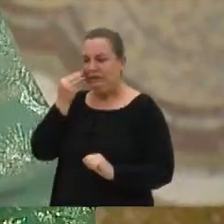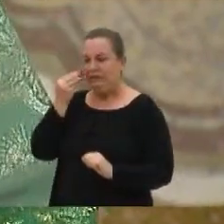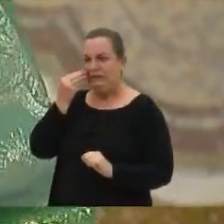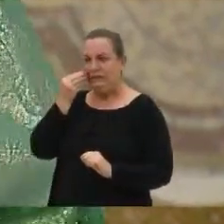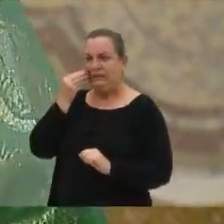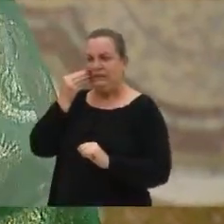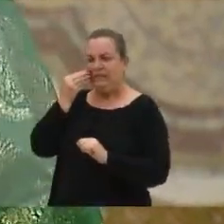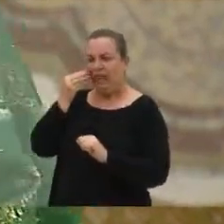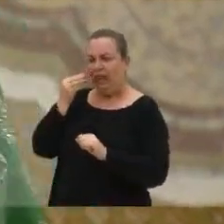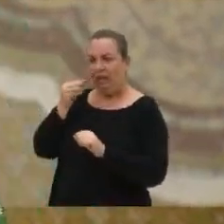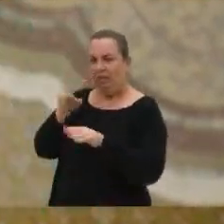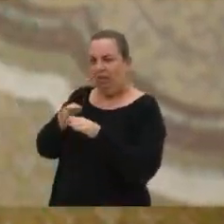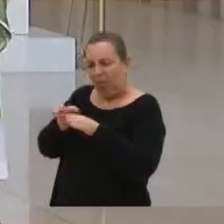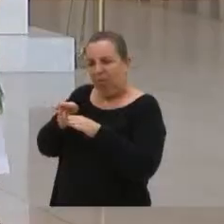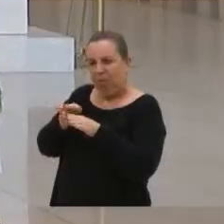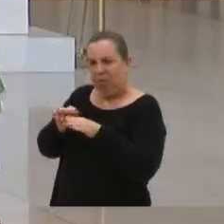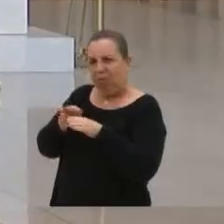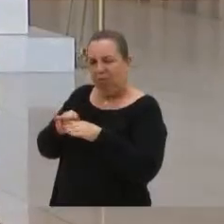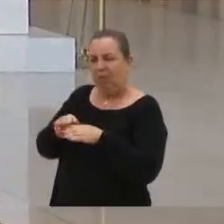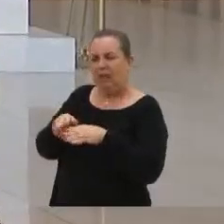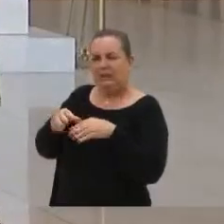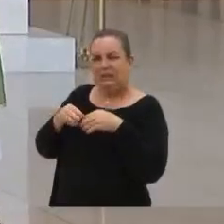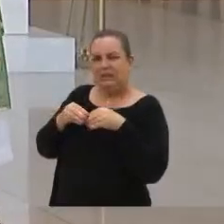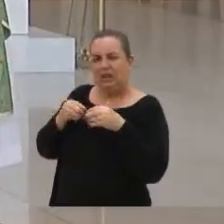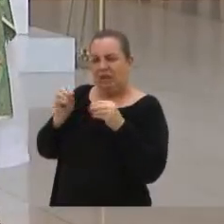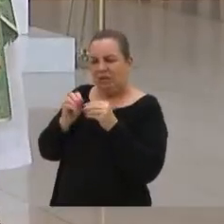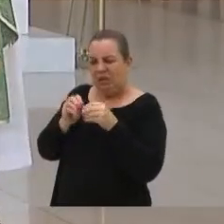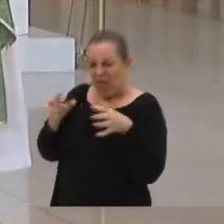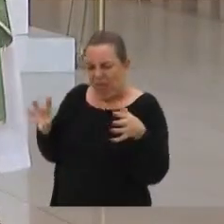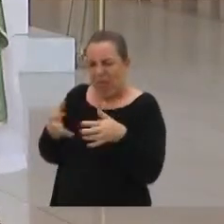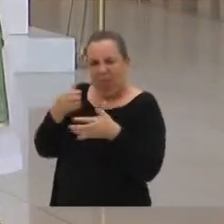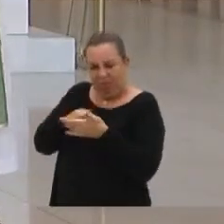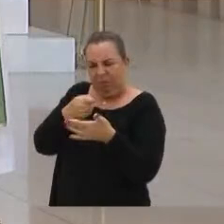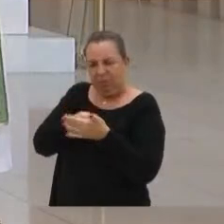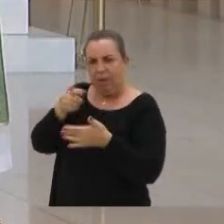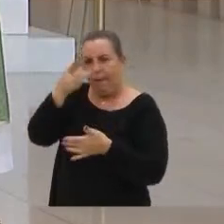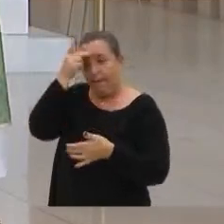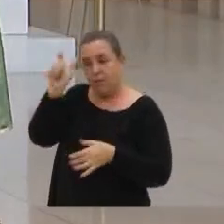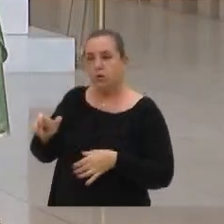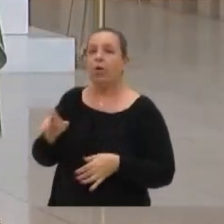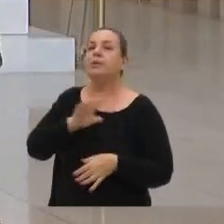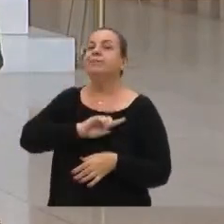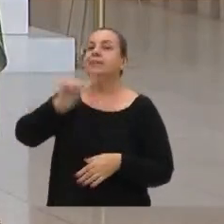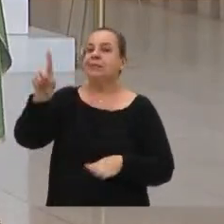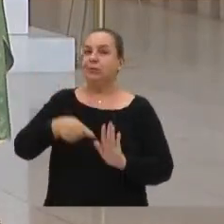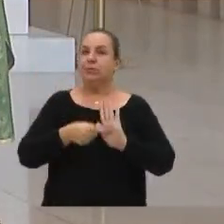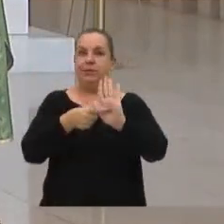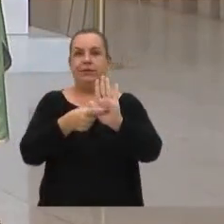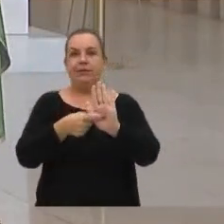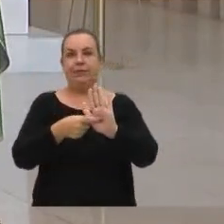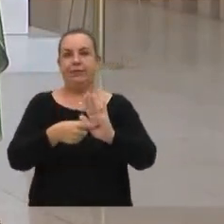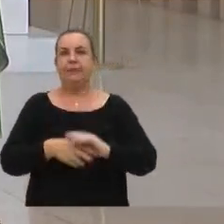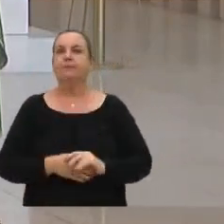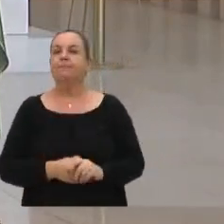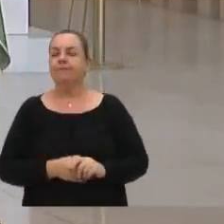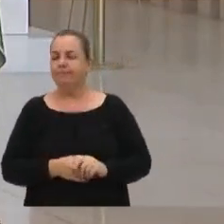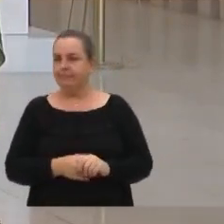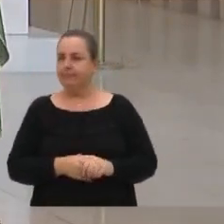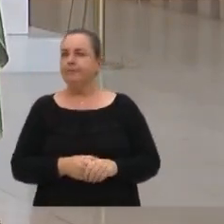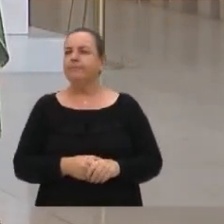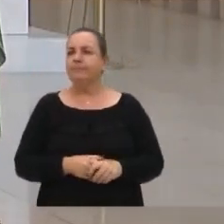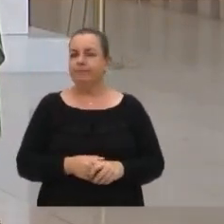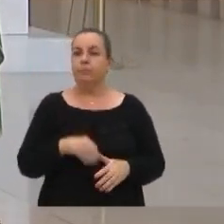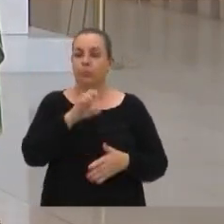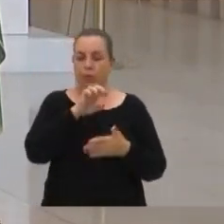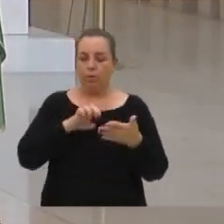manipular o ser humano, explorar o ser humano, Deus se manifesta. O